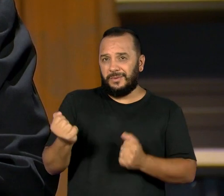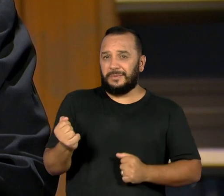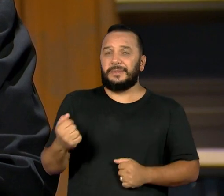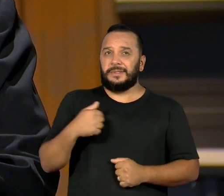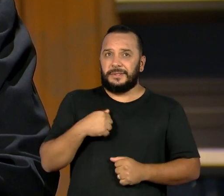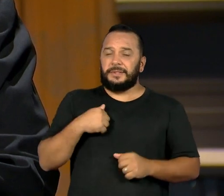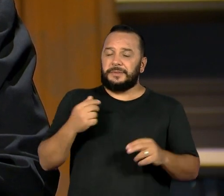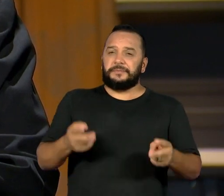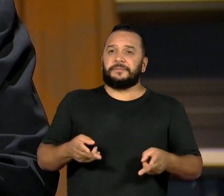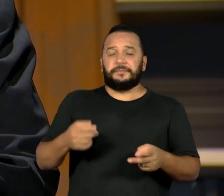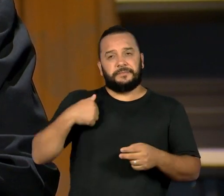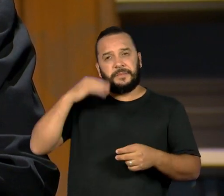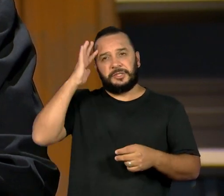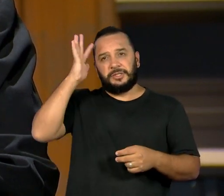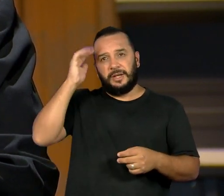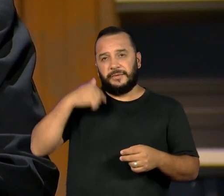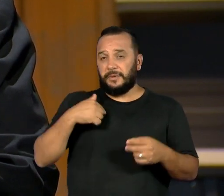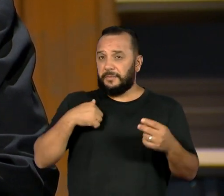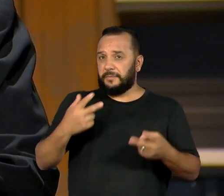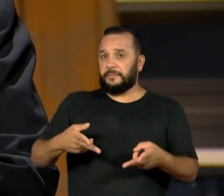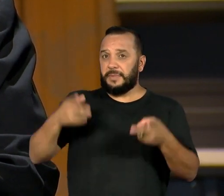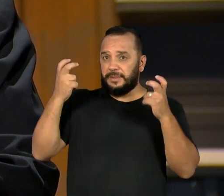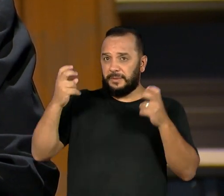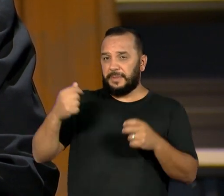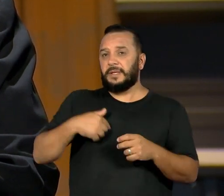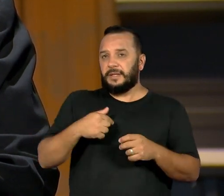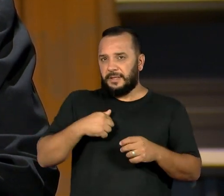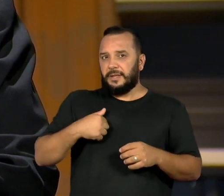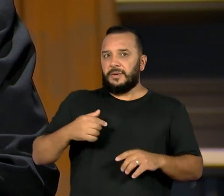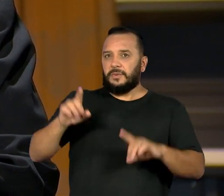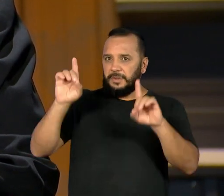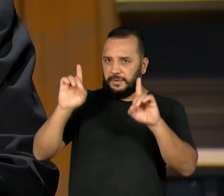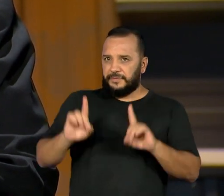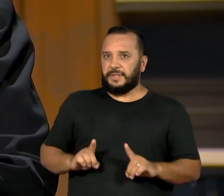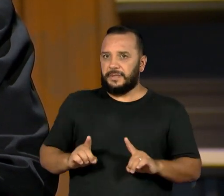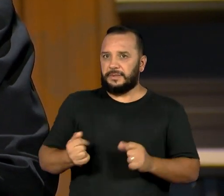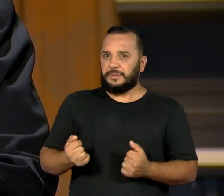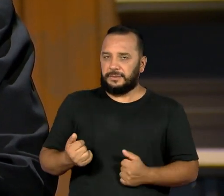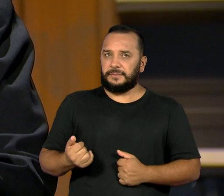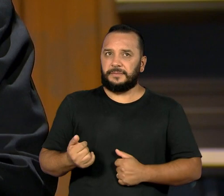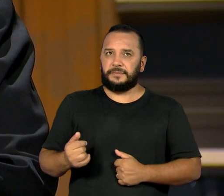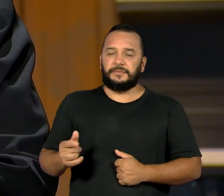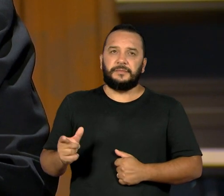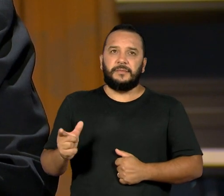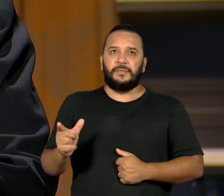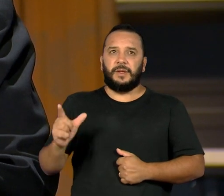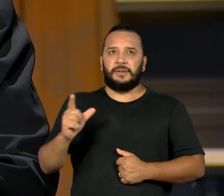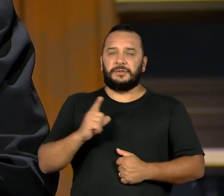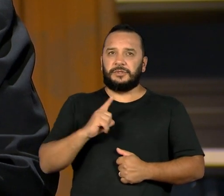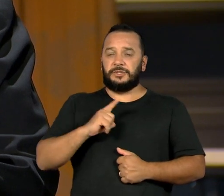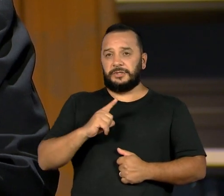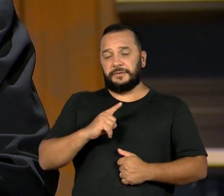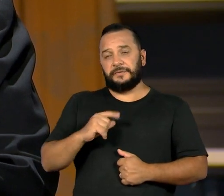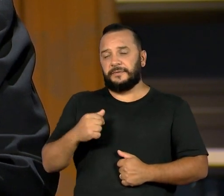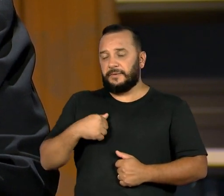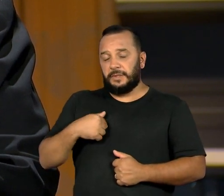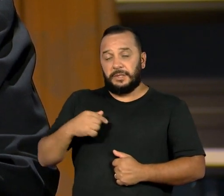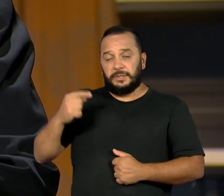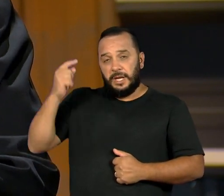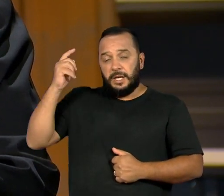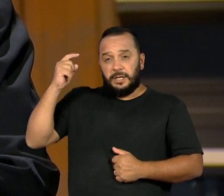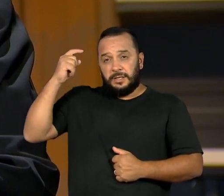minha condição mudaria, né, eu tive 1000 pesadelos sobre